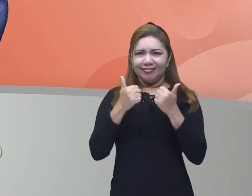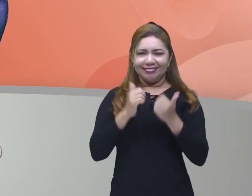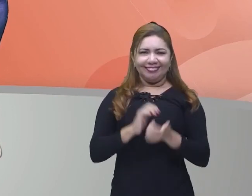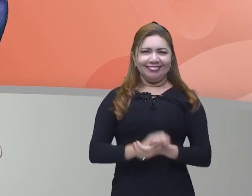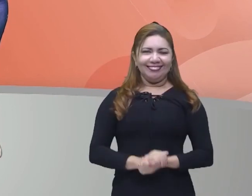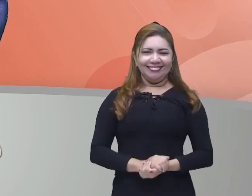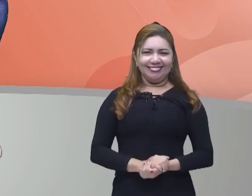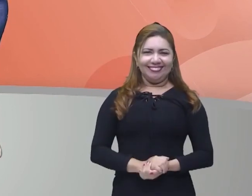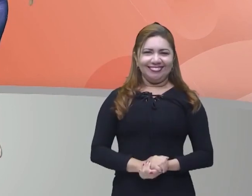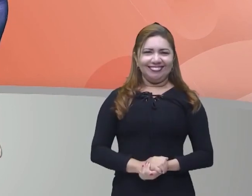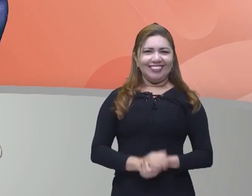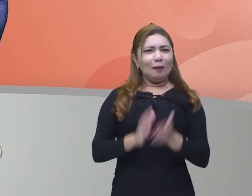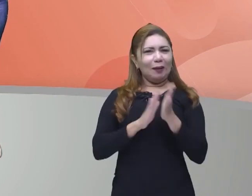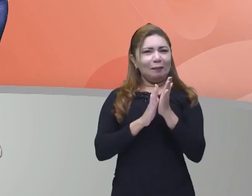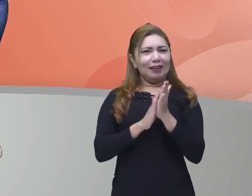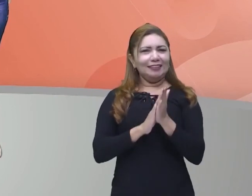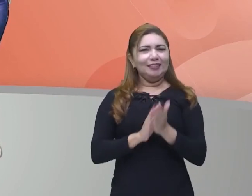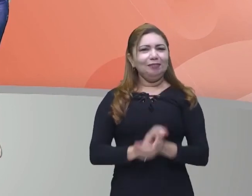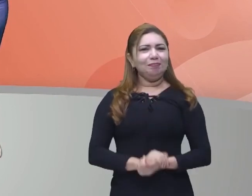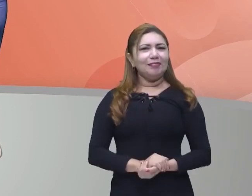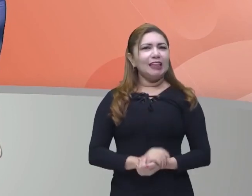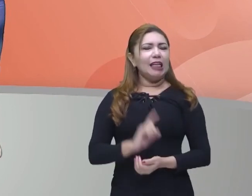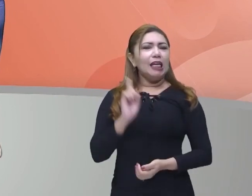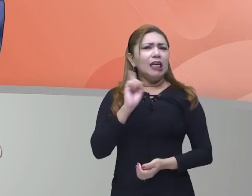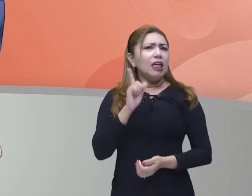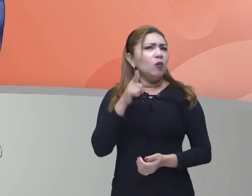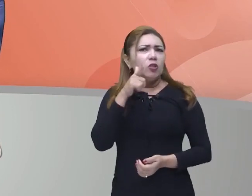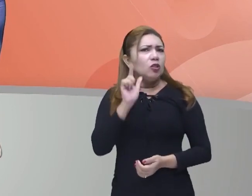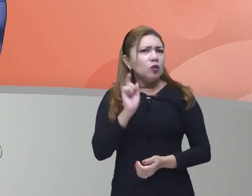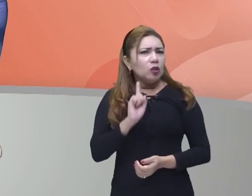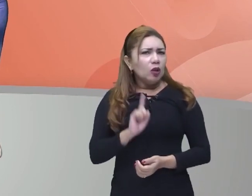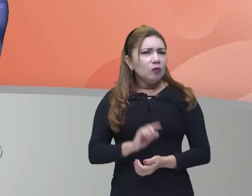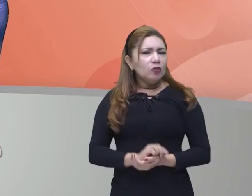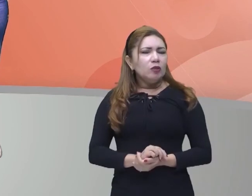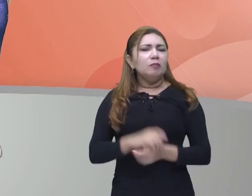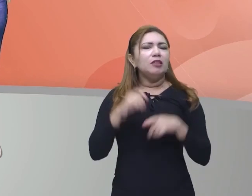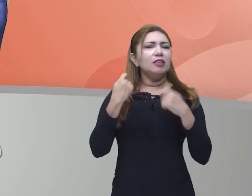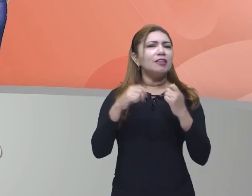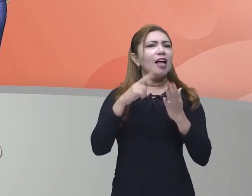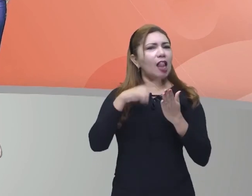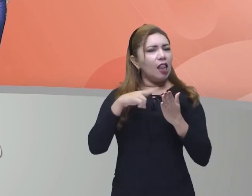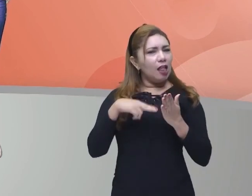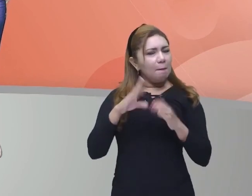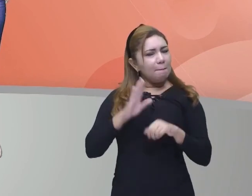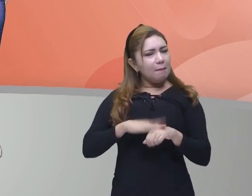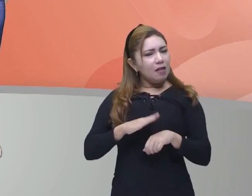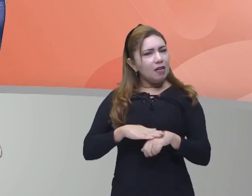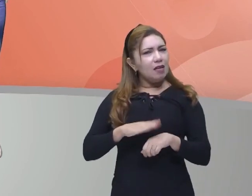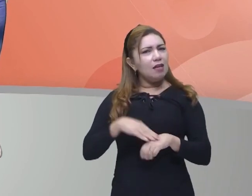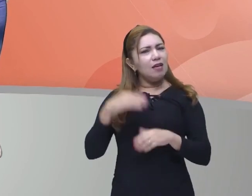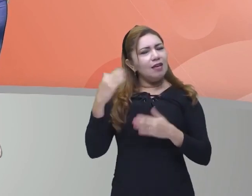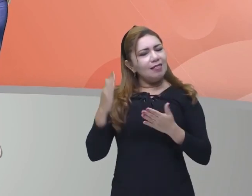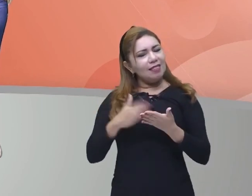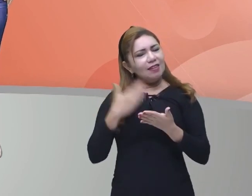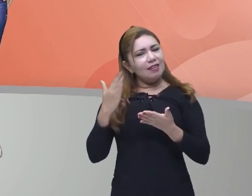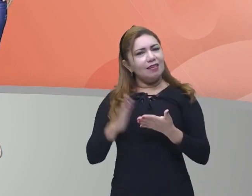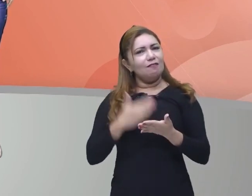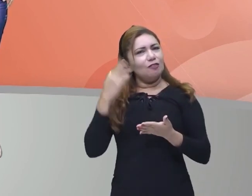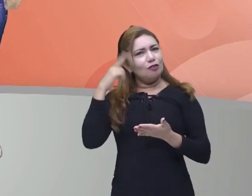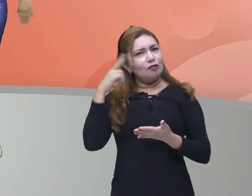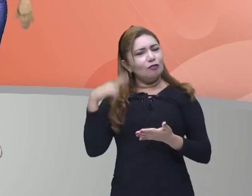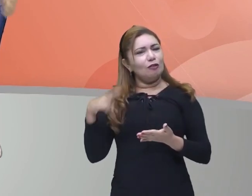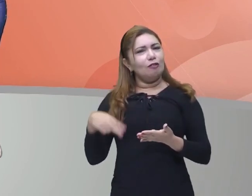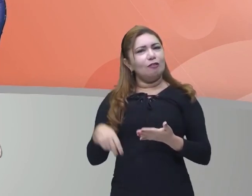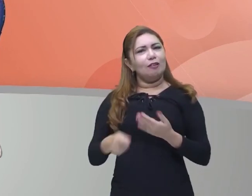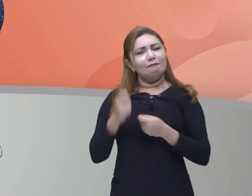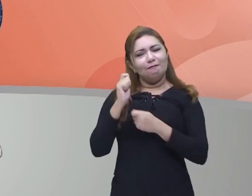Nota 10 para vocês. Parabéns. Quem não acertou, tem que ler mais livros, conhecer mais histórias, mais contos